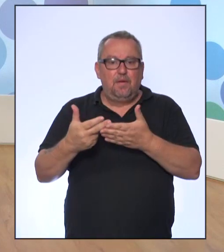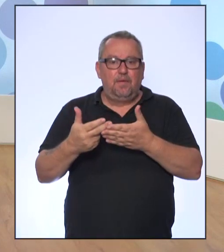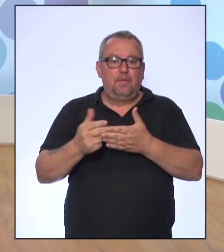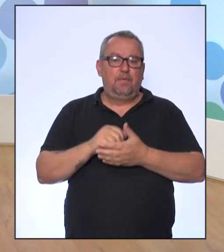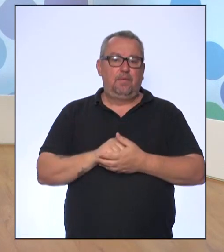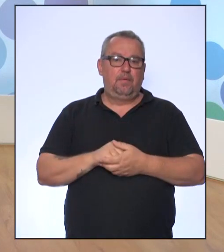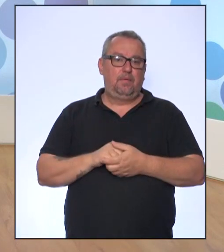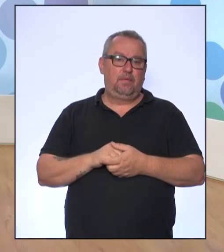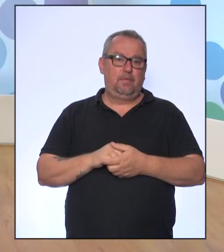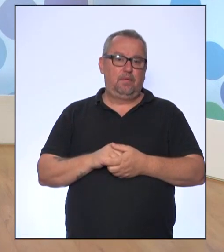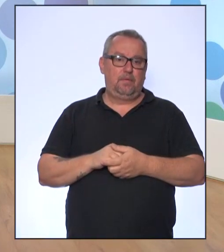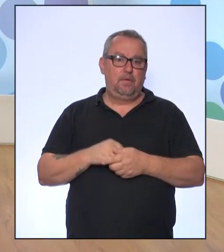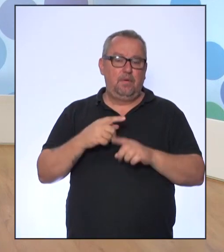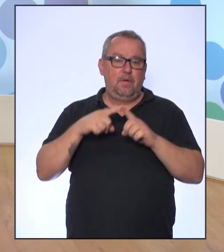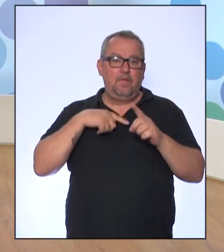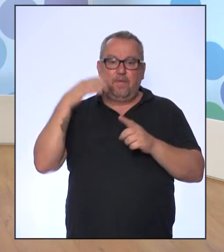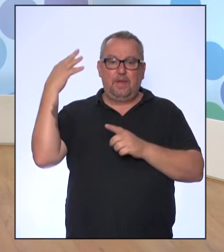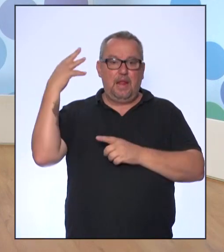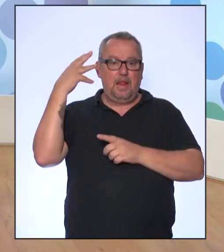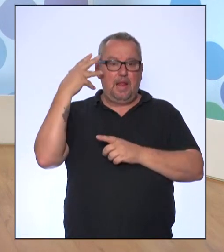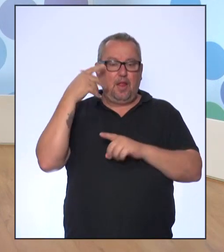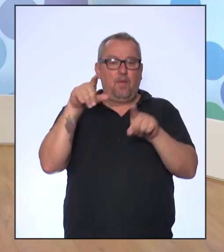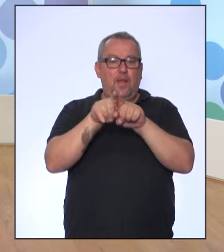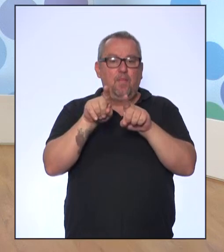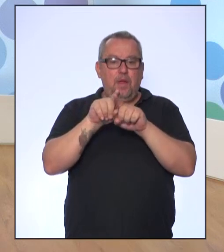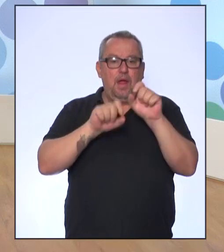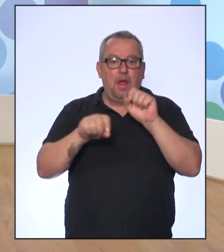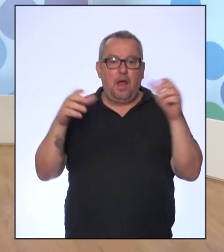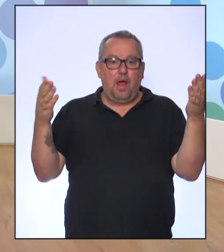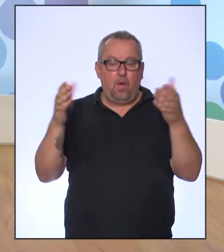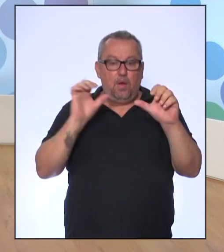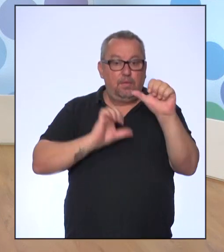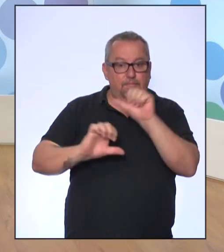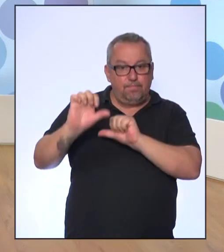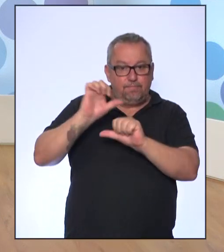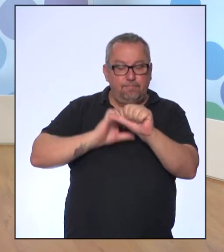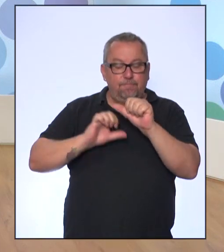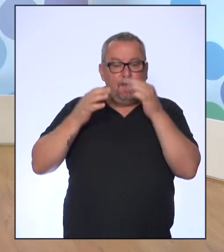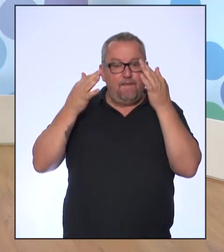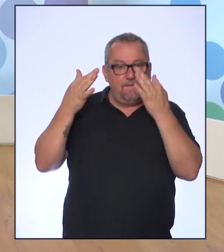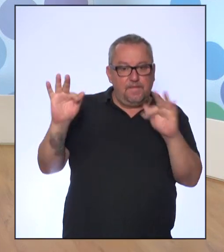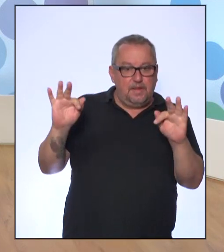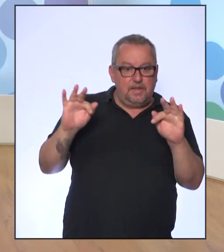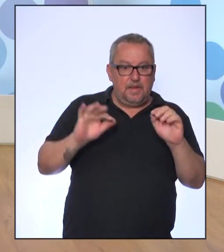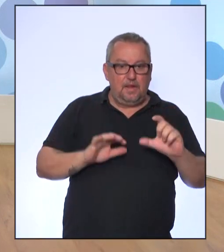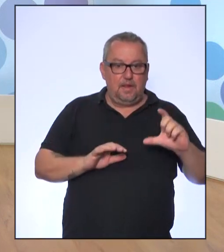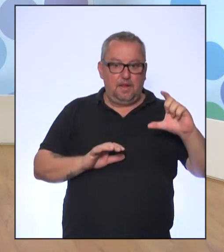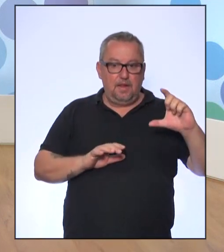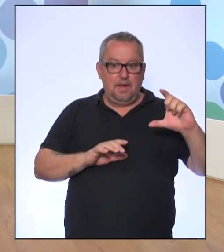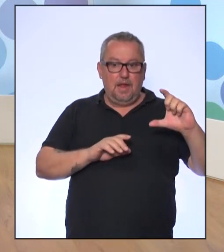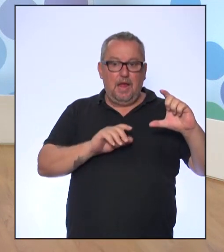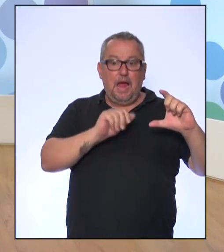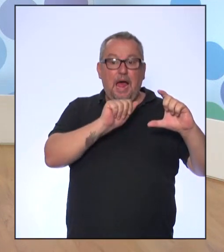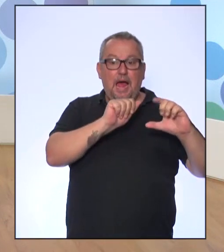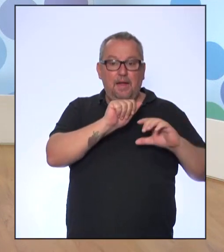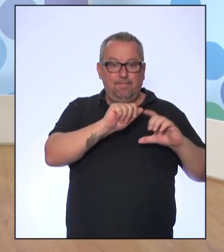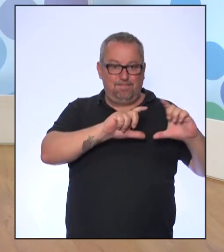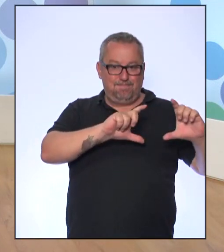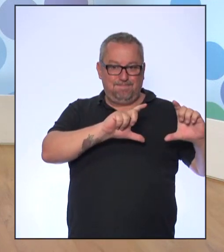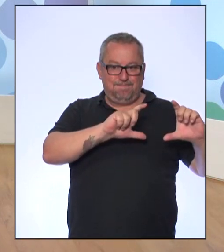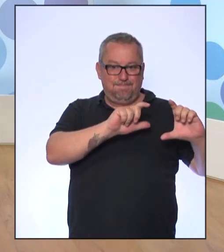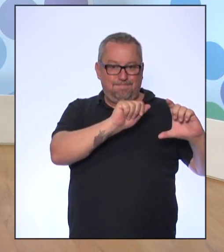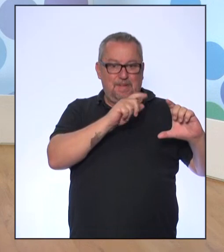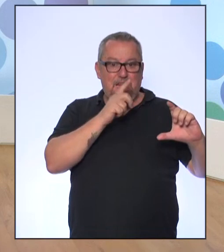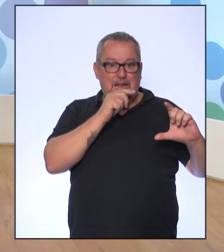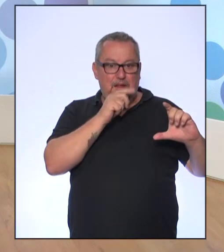mapa mental. Fica lindo. Agora, gente, na transformação física foi a imagem A. Na imagem A, eu tinha